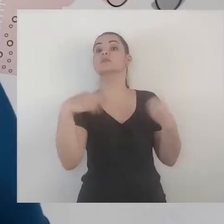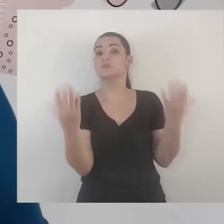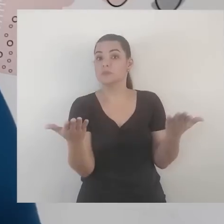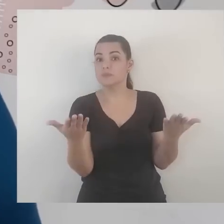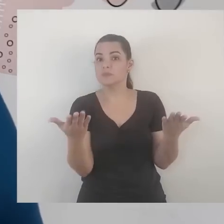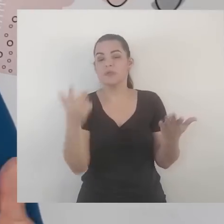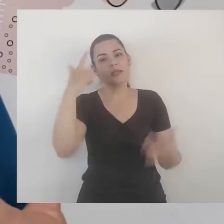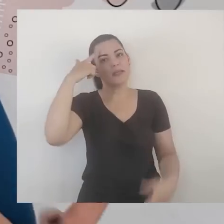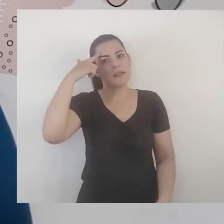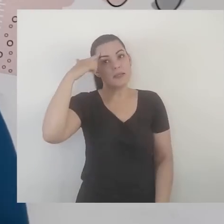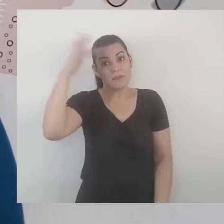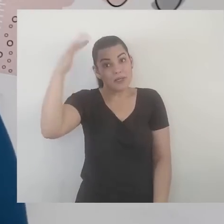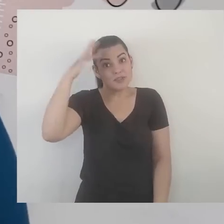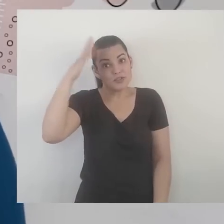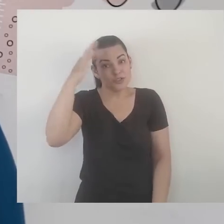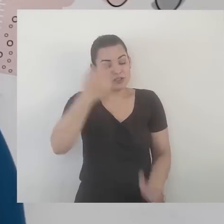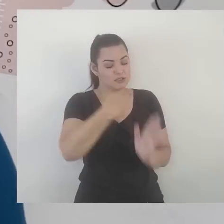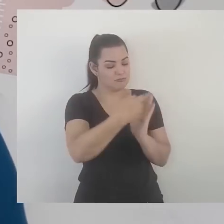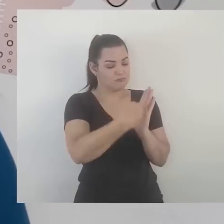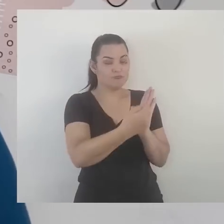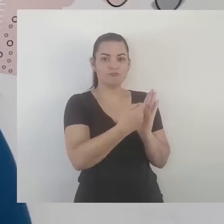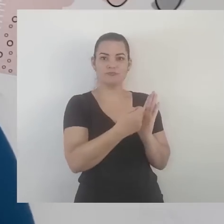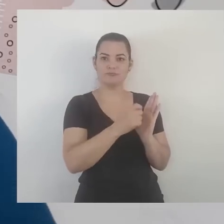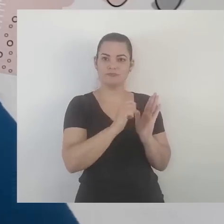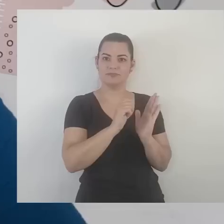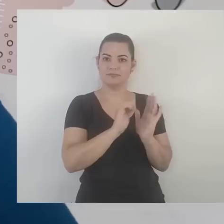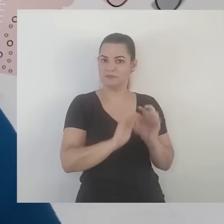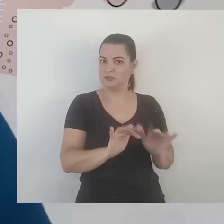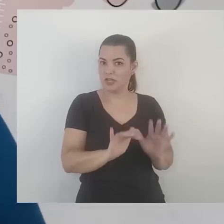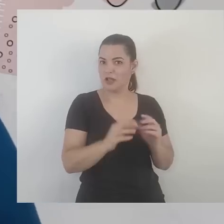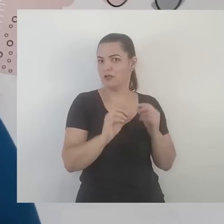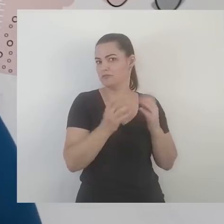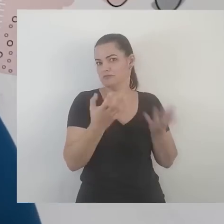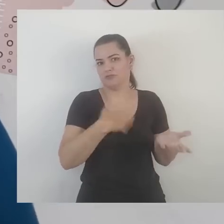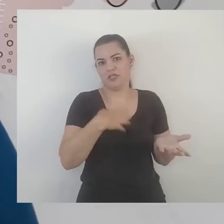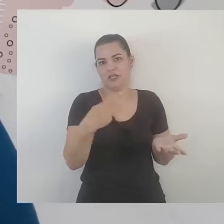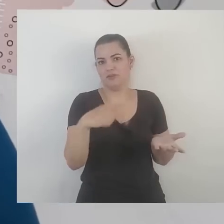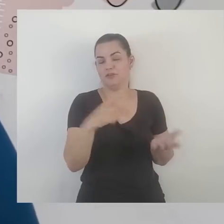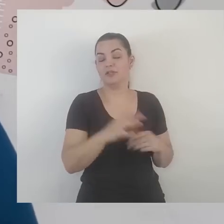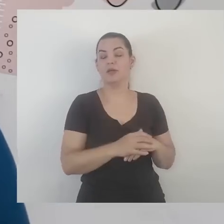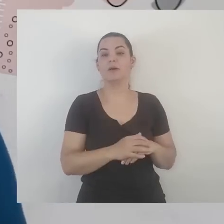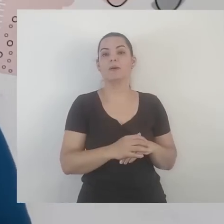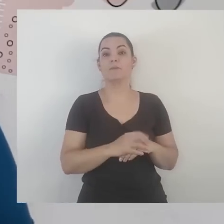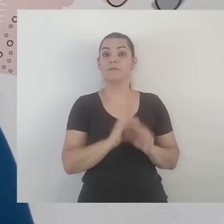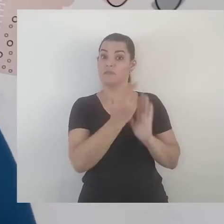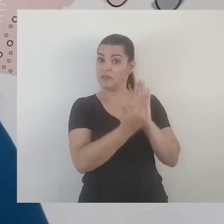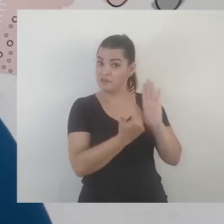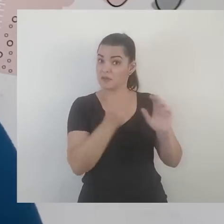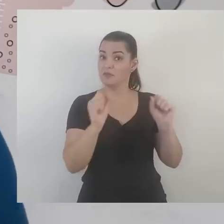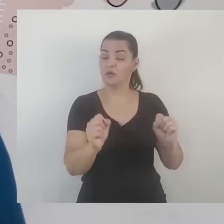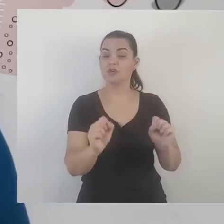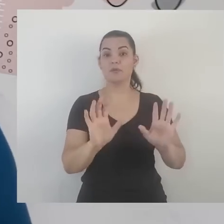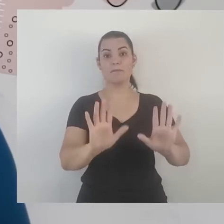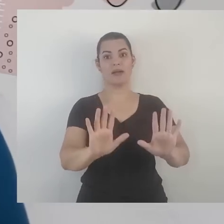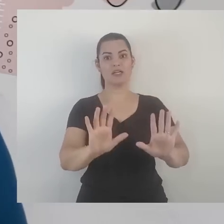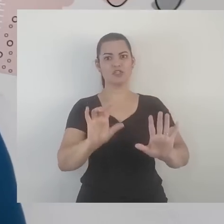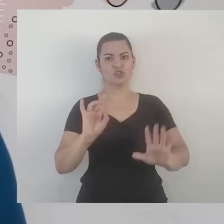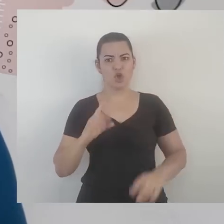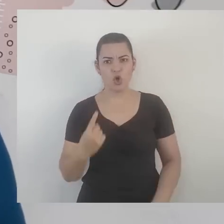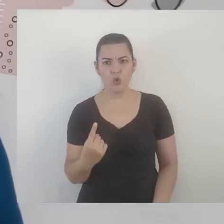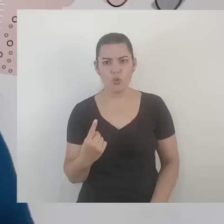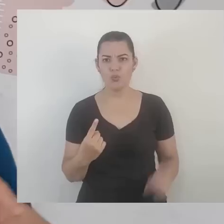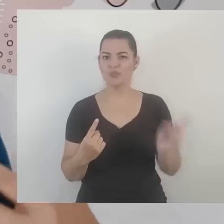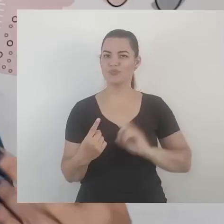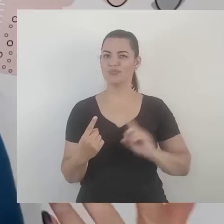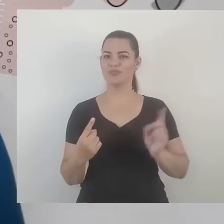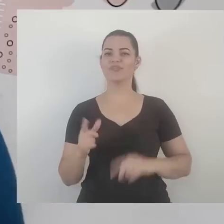podem escrever, podem desenhar do seu melhor jeito. Mas não é só isso não. Eu tenho mais duas